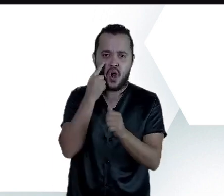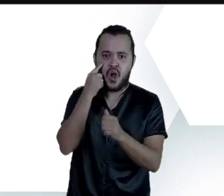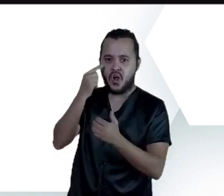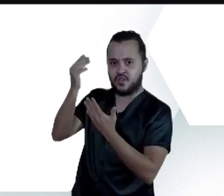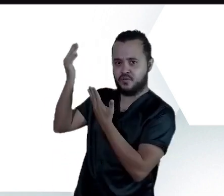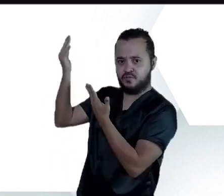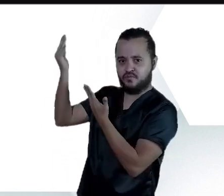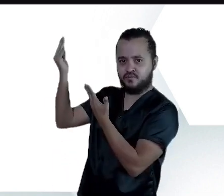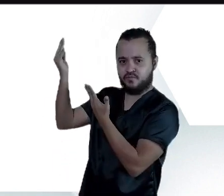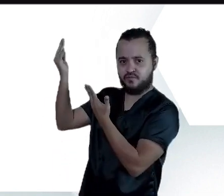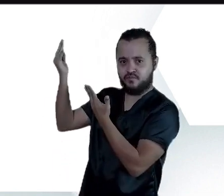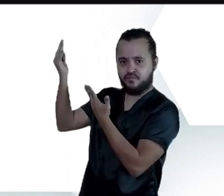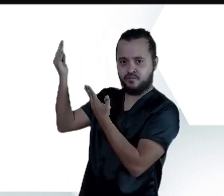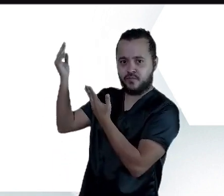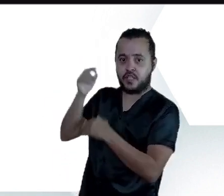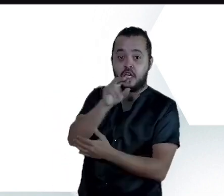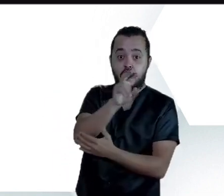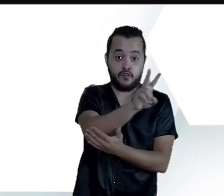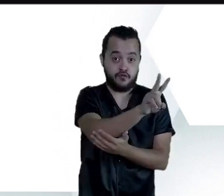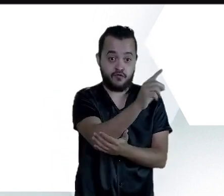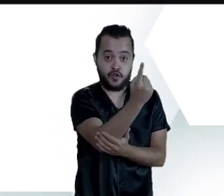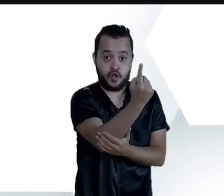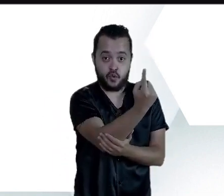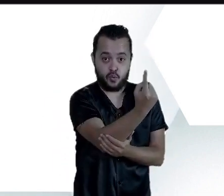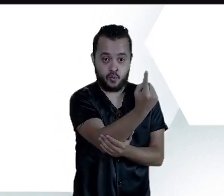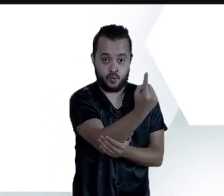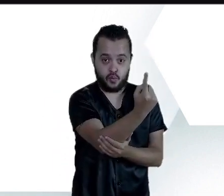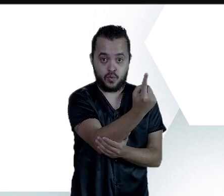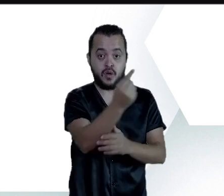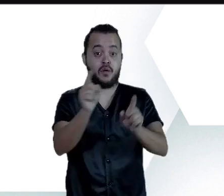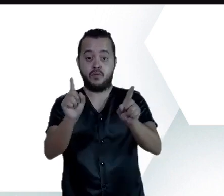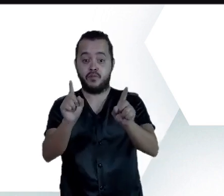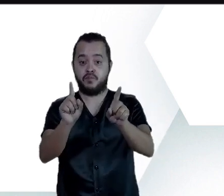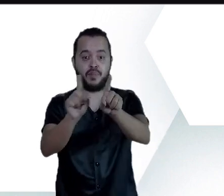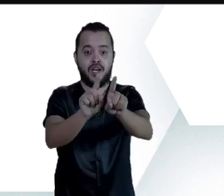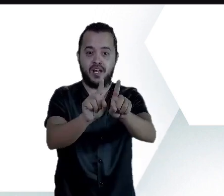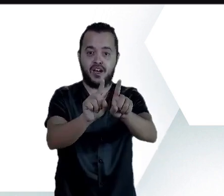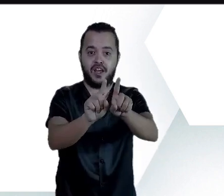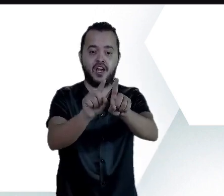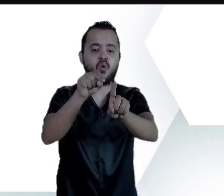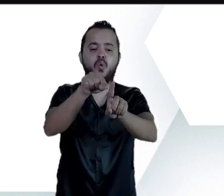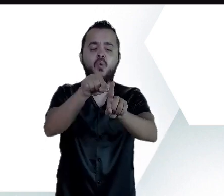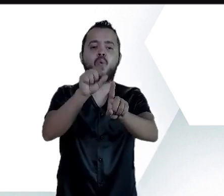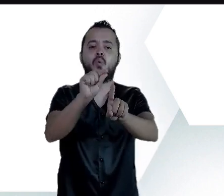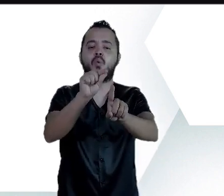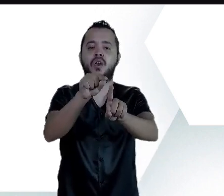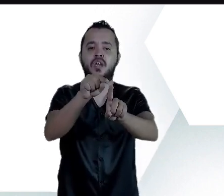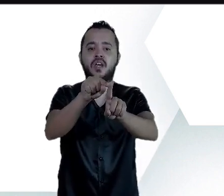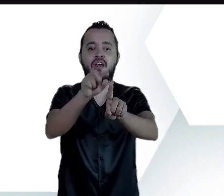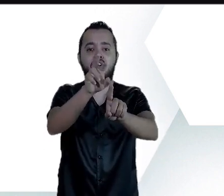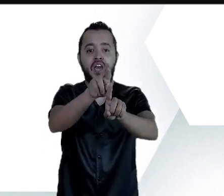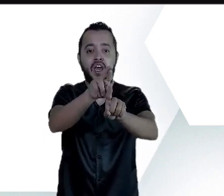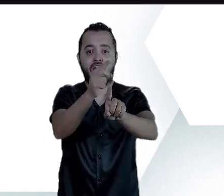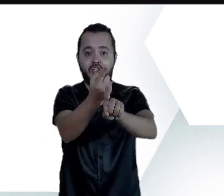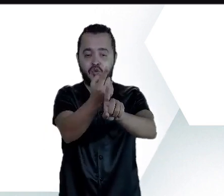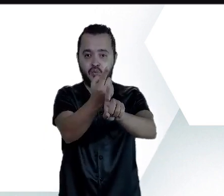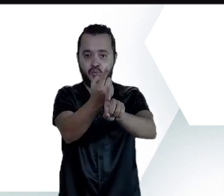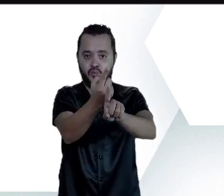imagem uma fonte geradora V1 em paralelo com uma resistência